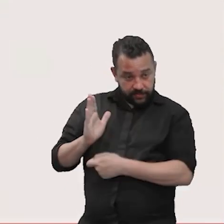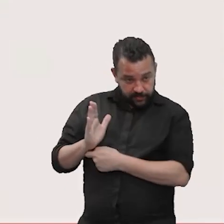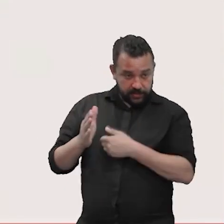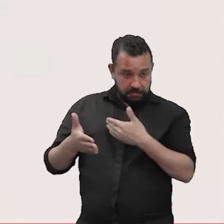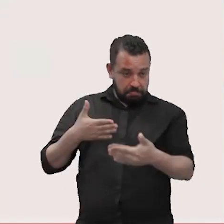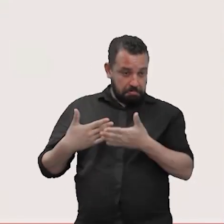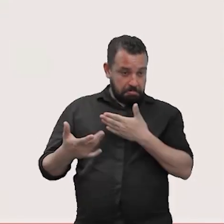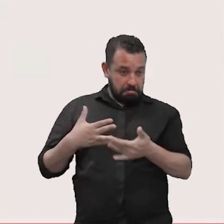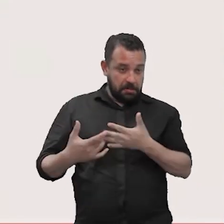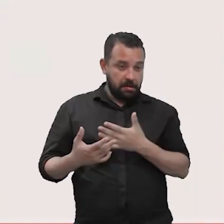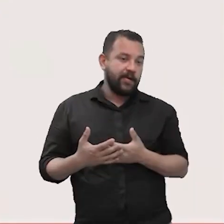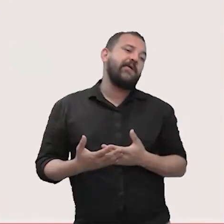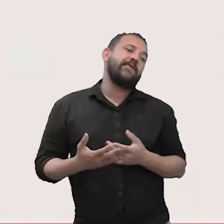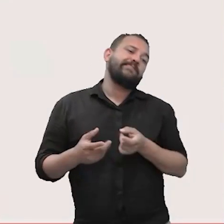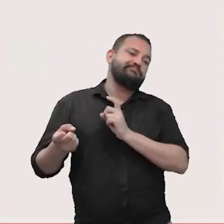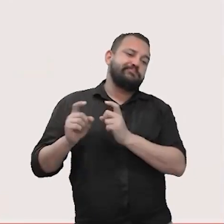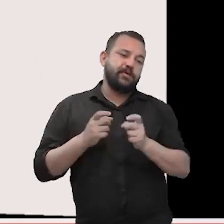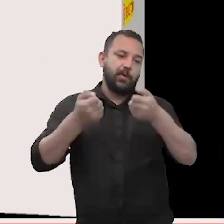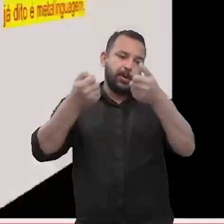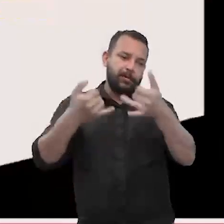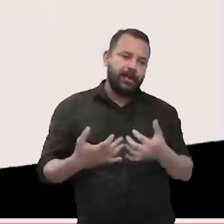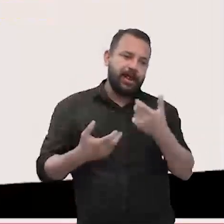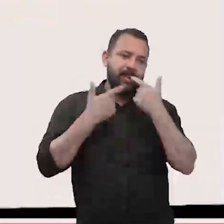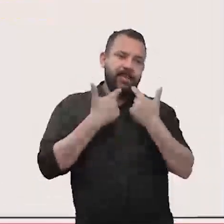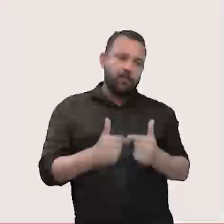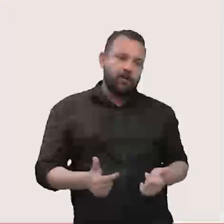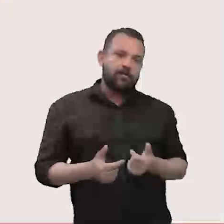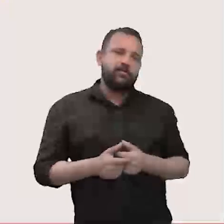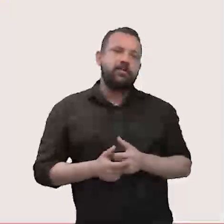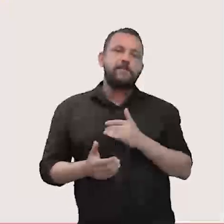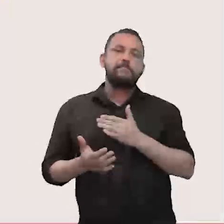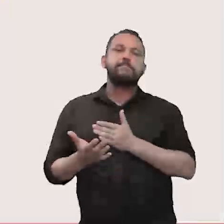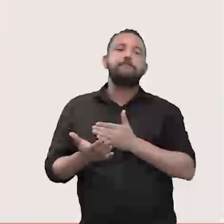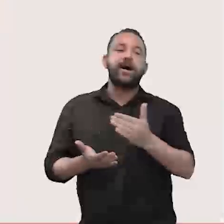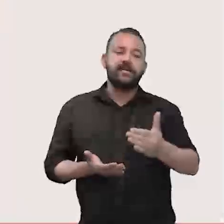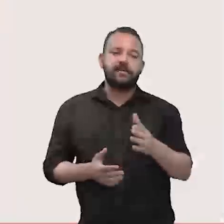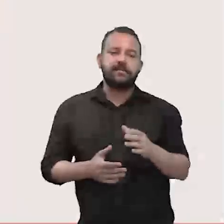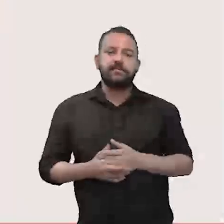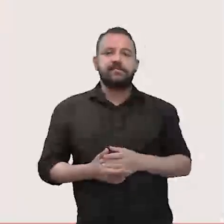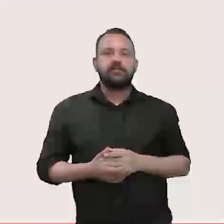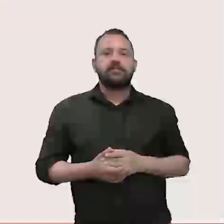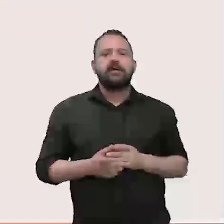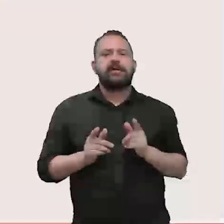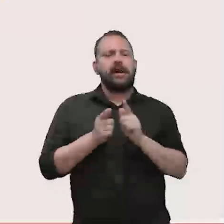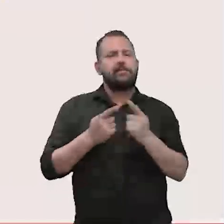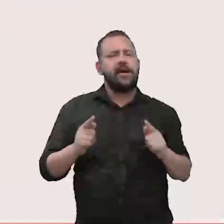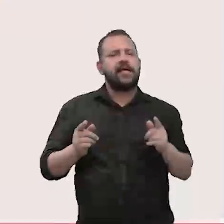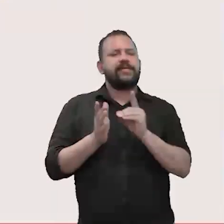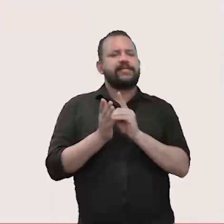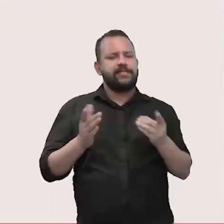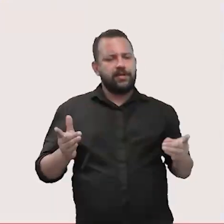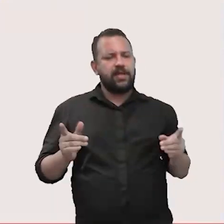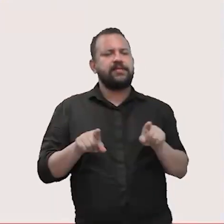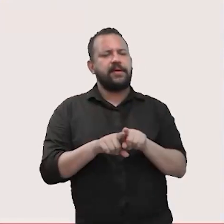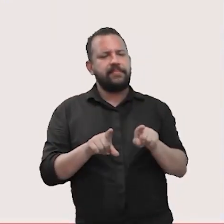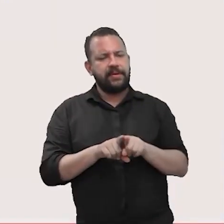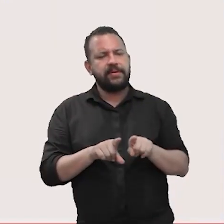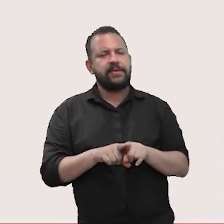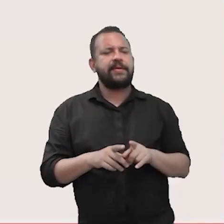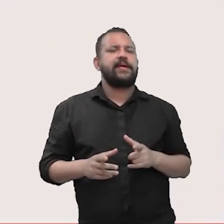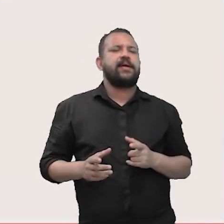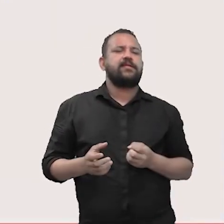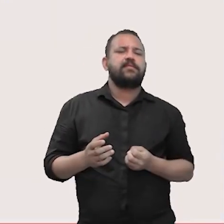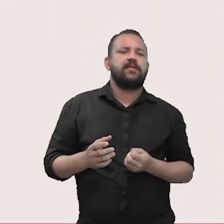discute ou explica a língua. Vou passar. Gramáticas e dicionários são exemplos da função